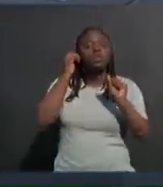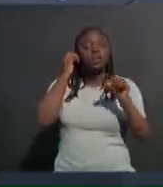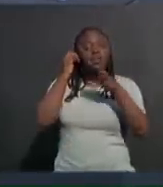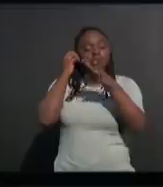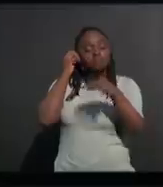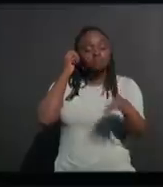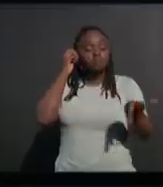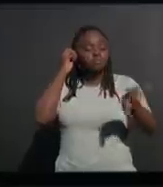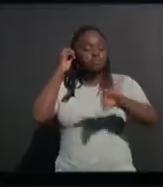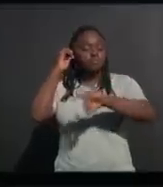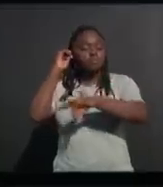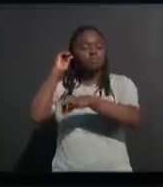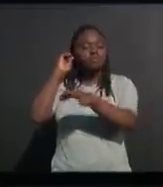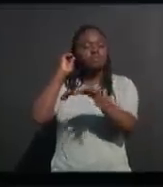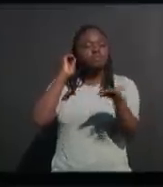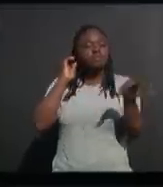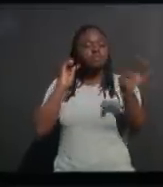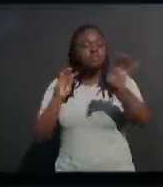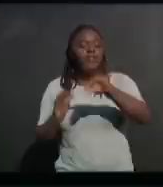equalizava,